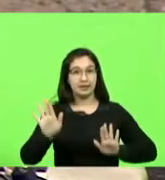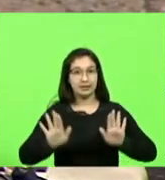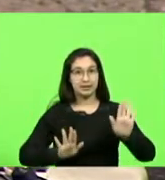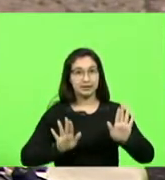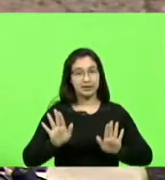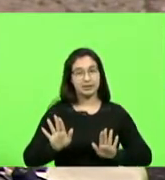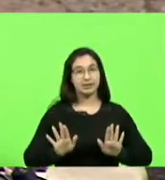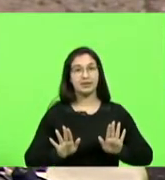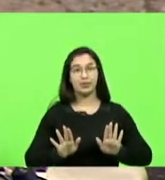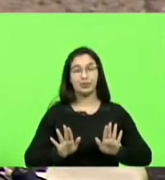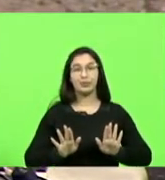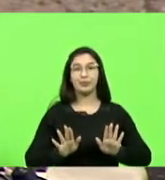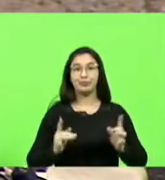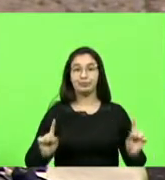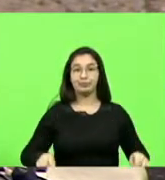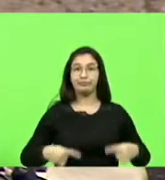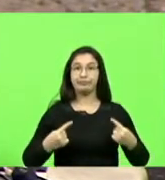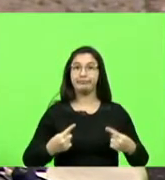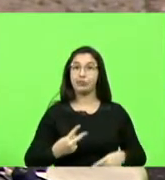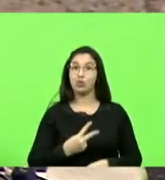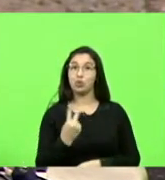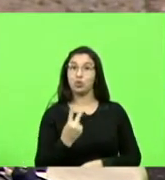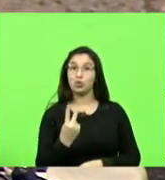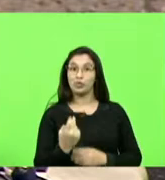que disputavam.